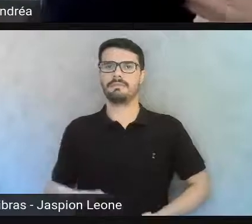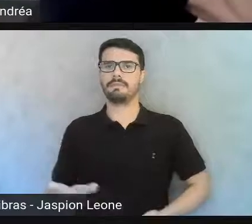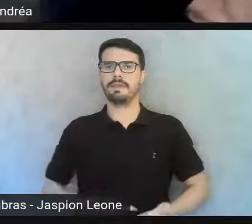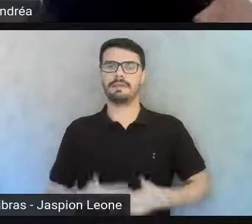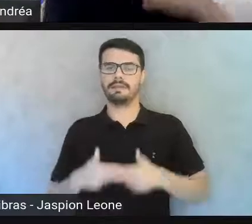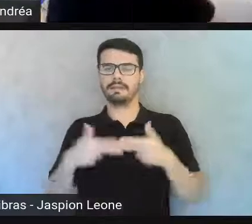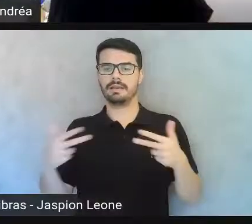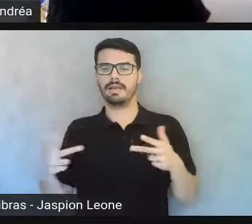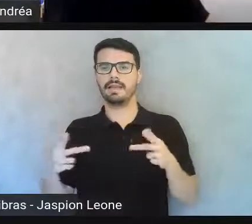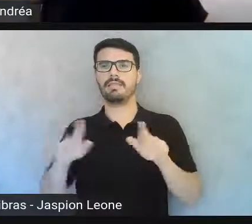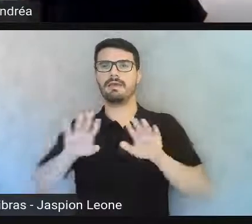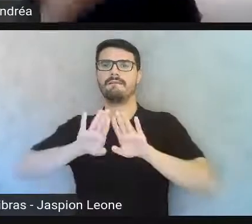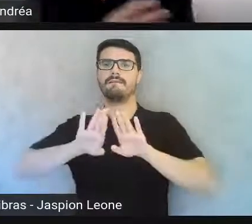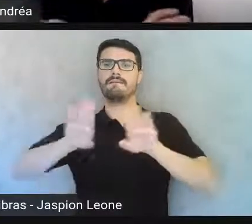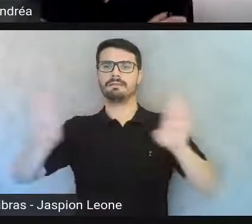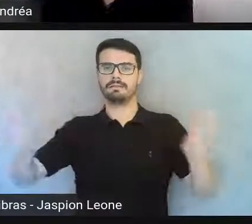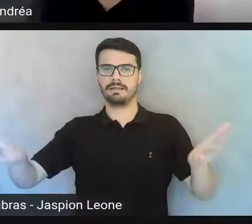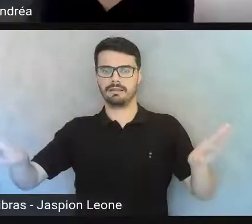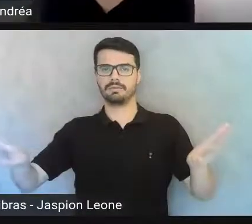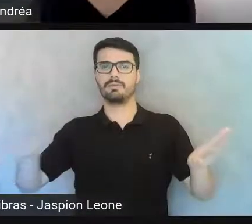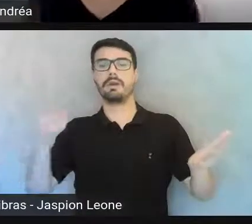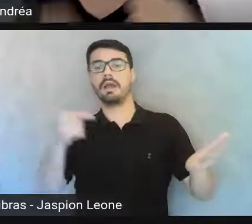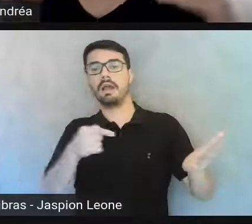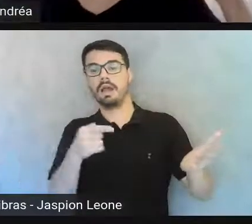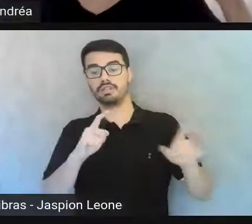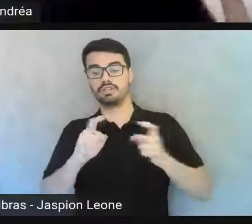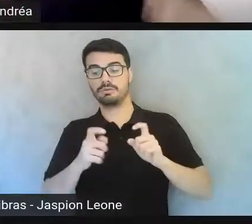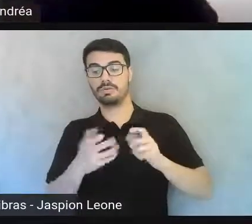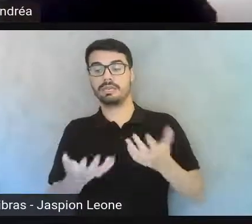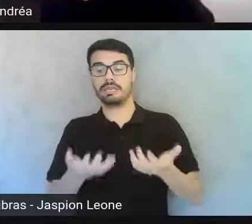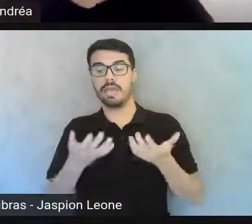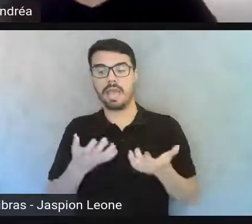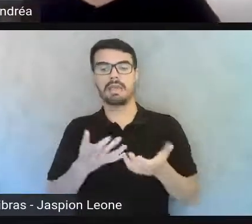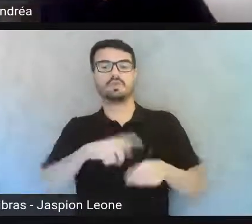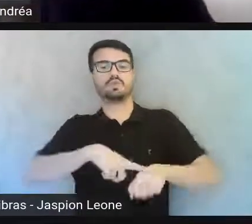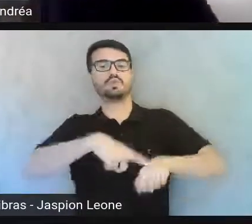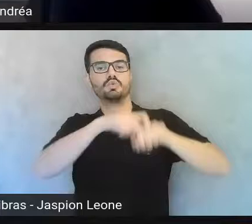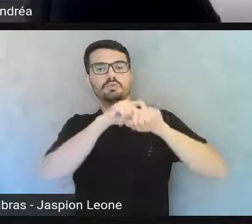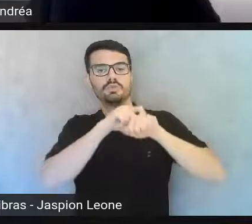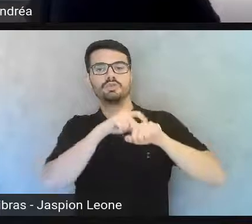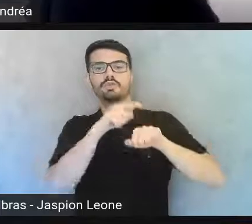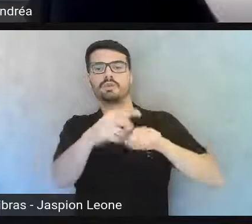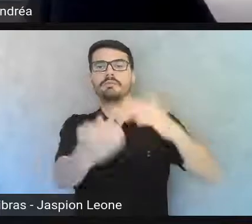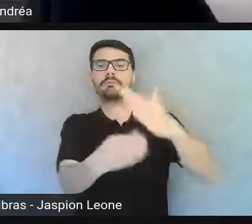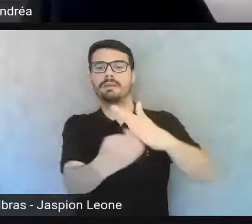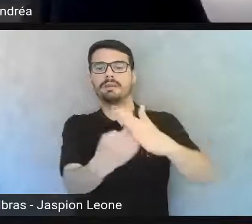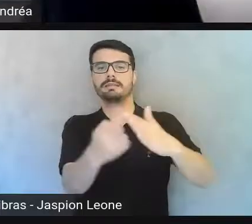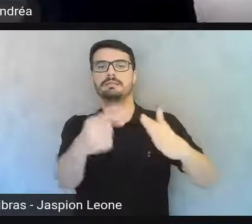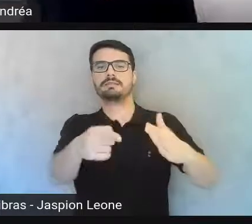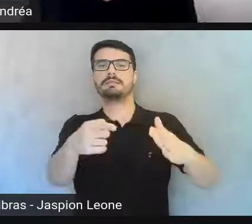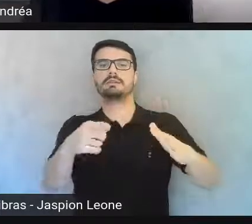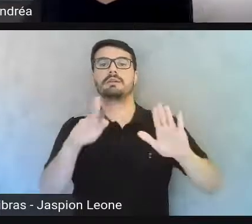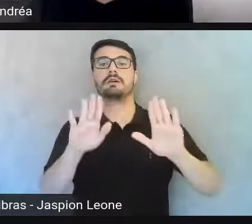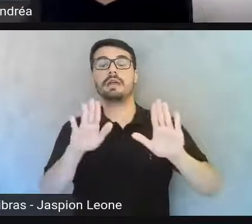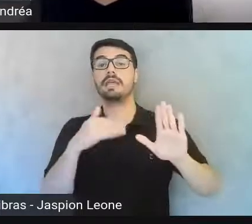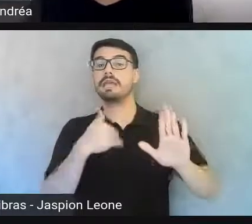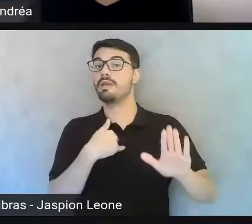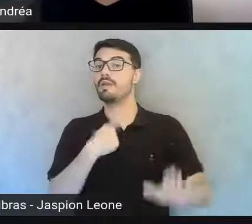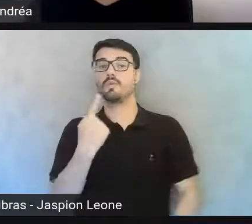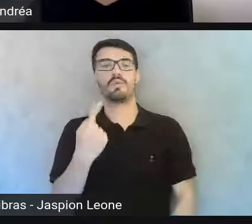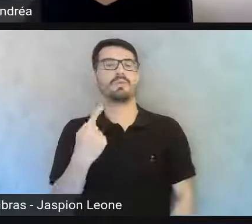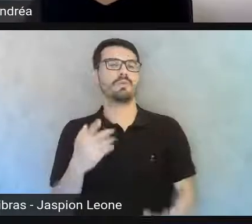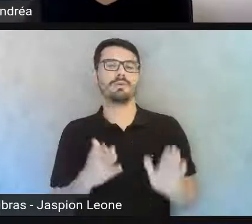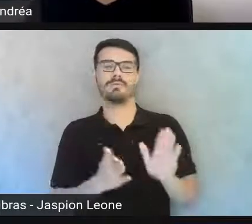a administração quer a substituição, e a empresa quer o reequilíbrio econômico, eu só vejo uma hipótese para isso